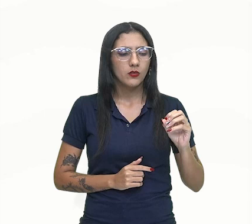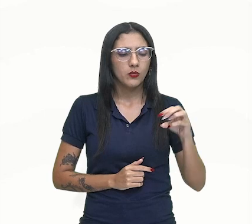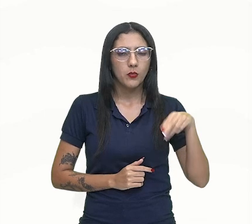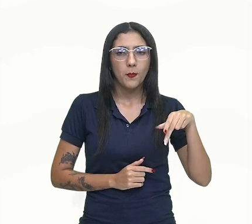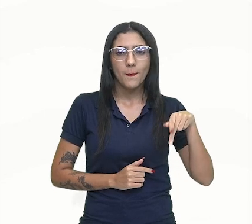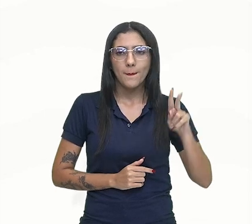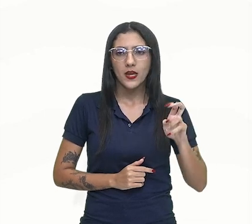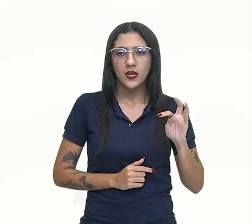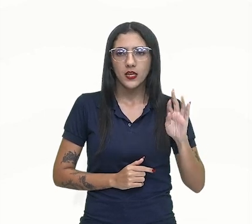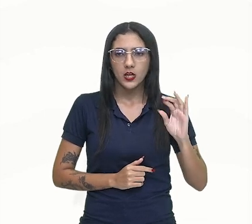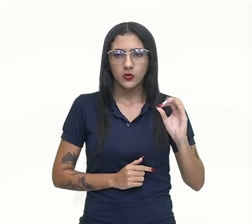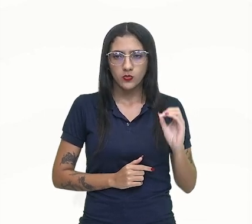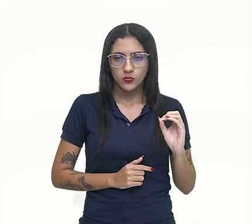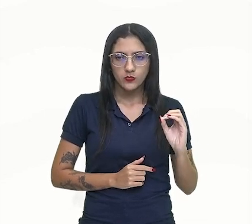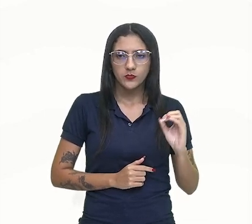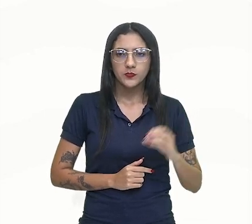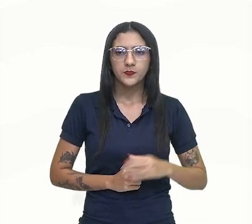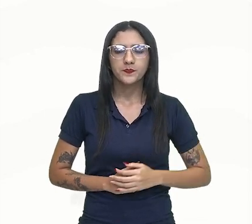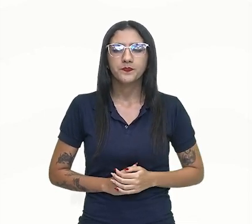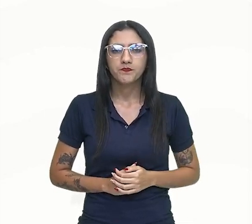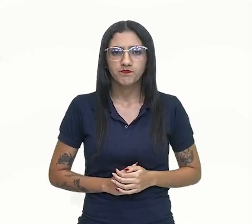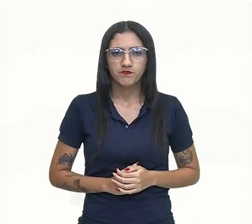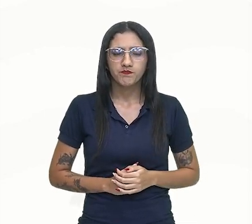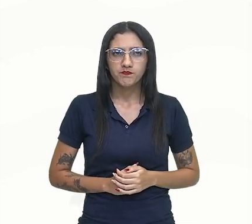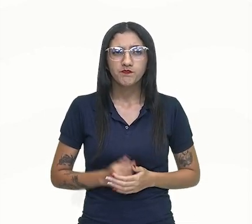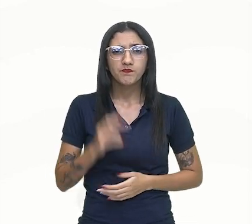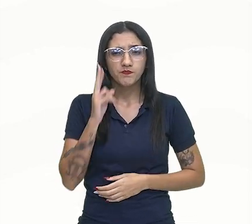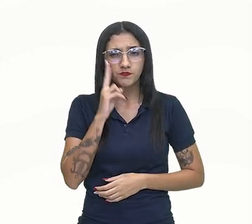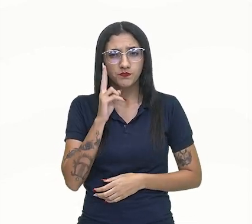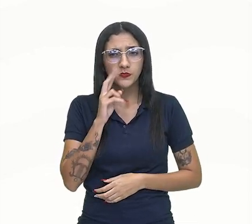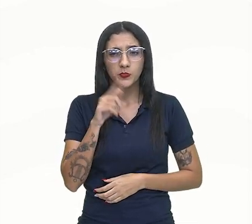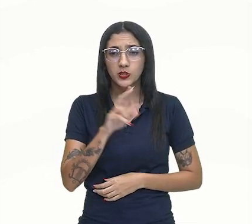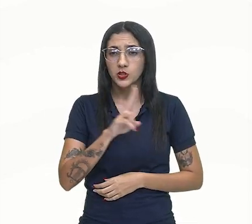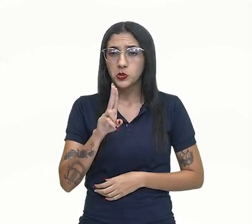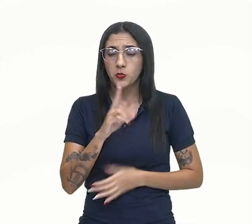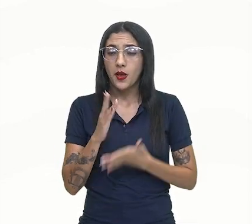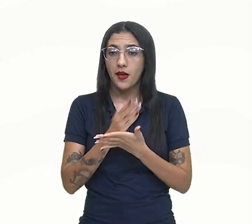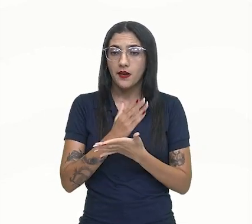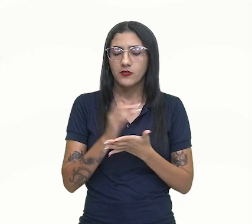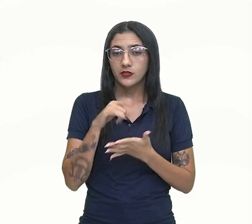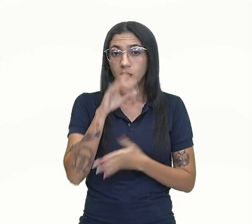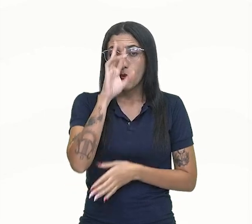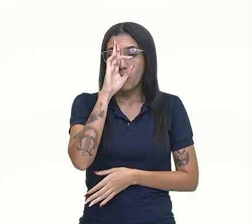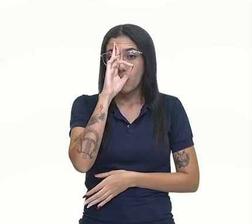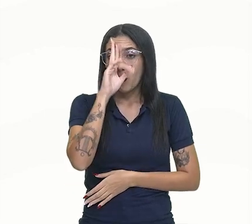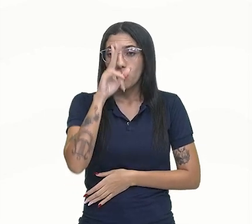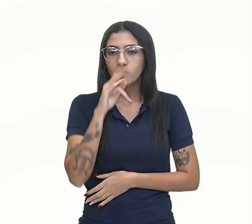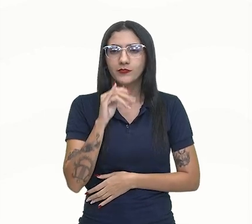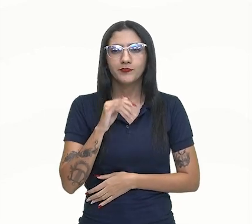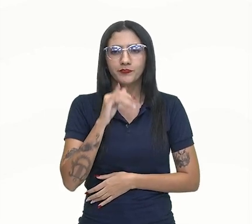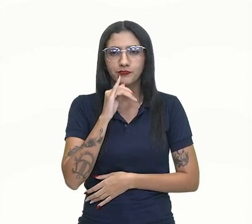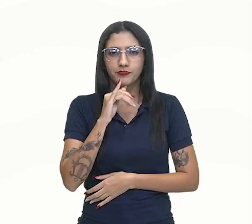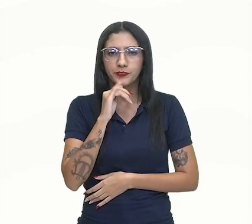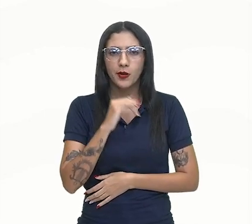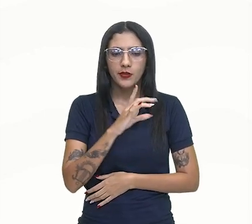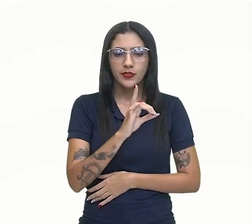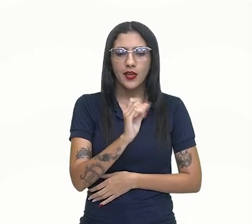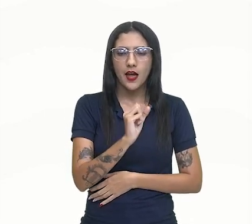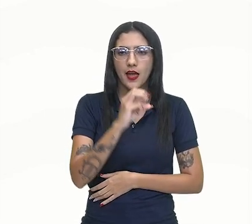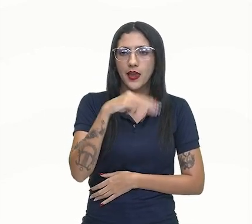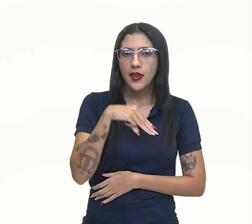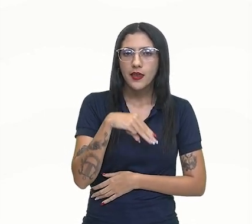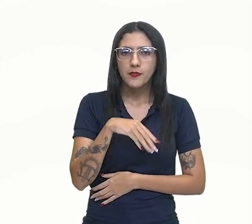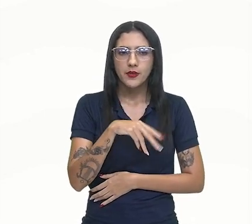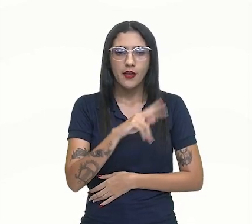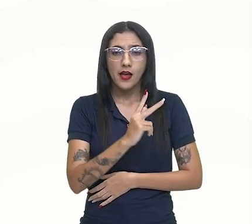quilômetro, ok? Não esqueçam desses nomezinhos que às vezes eles confundem, tá? Principalmente decâmetro com o hectômetro. Até eu às